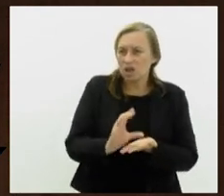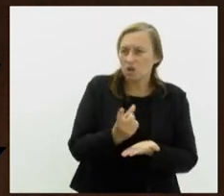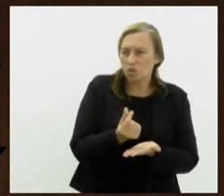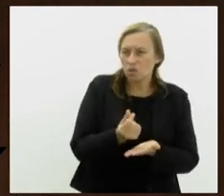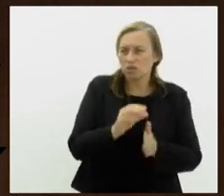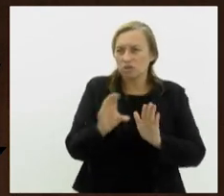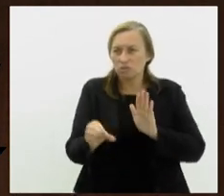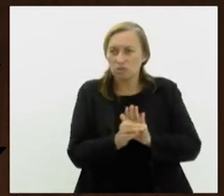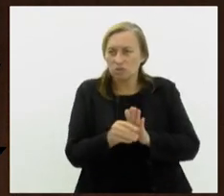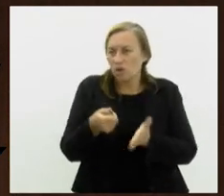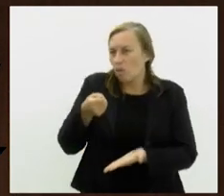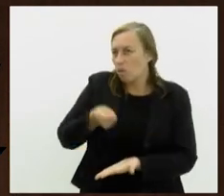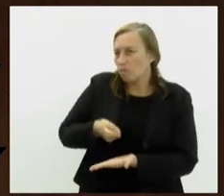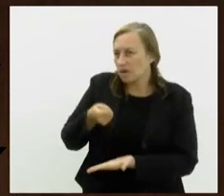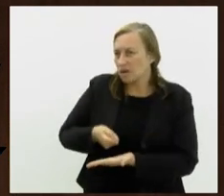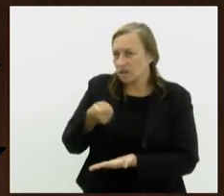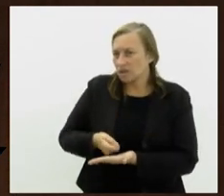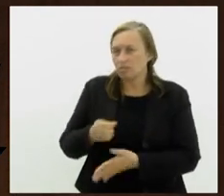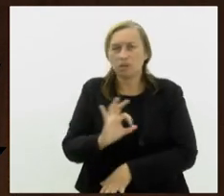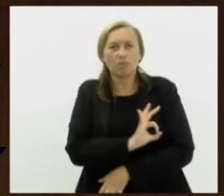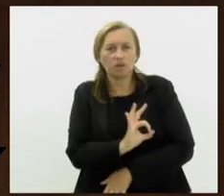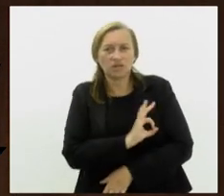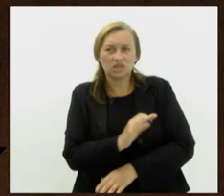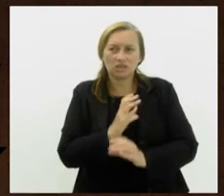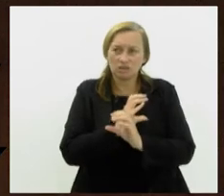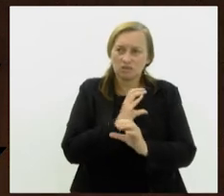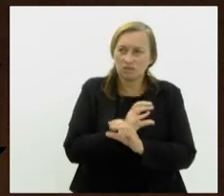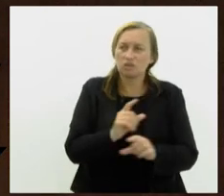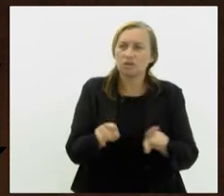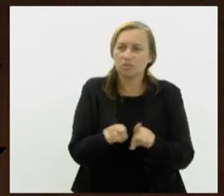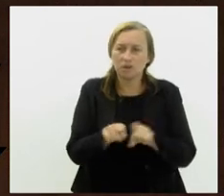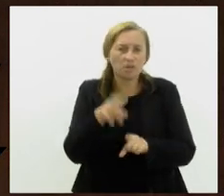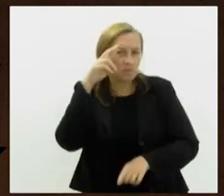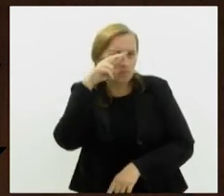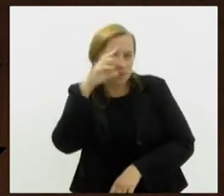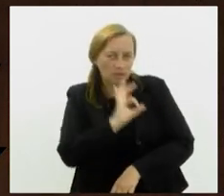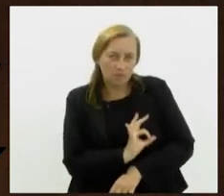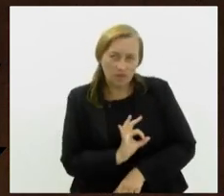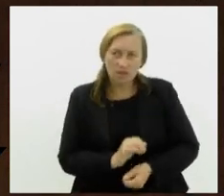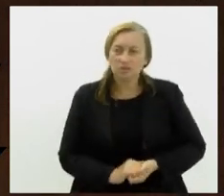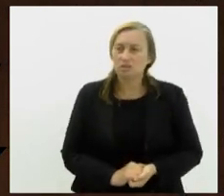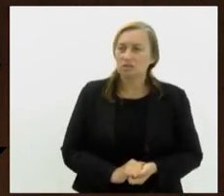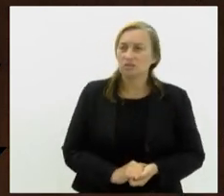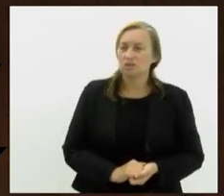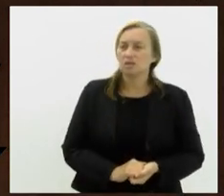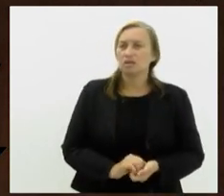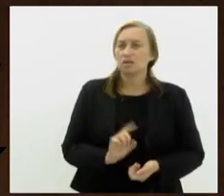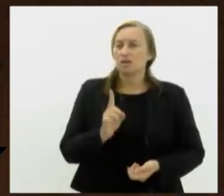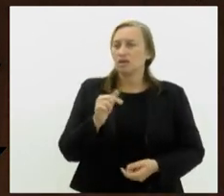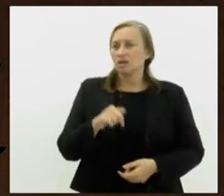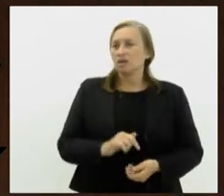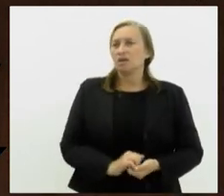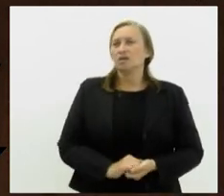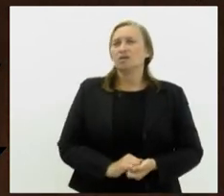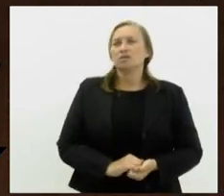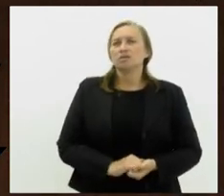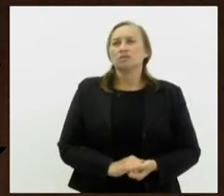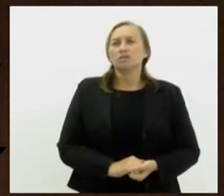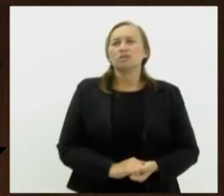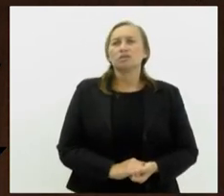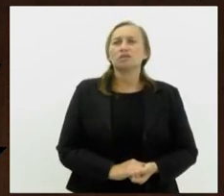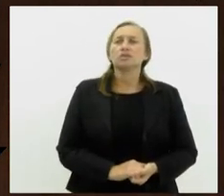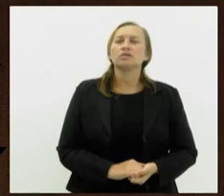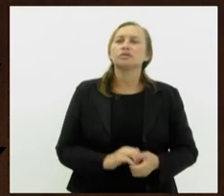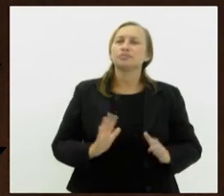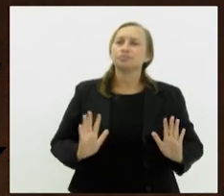emendas obrigatórias para a Polícia Civil e para a perícia, né? A gente não estaria aqui louvando